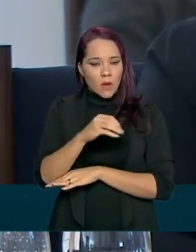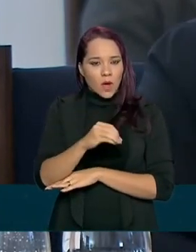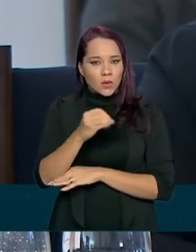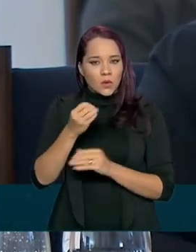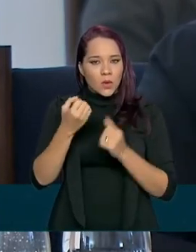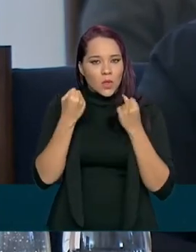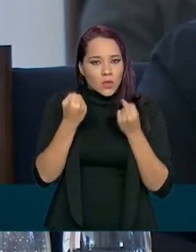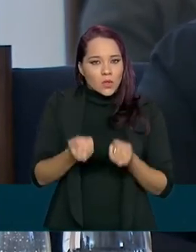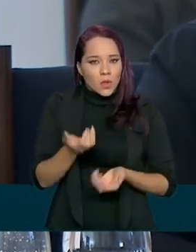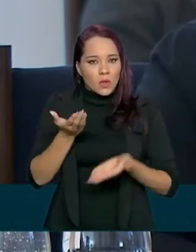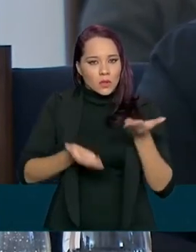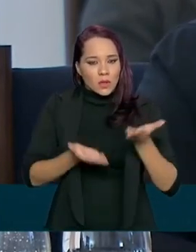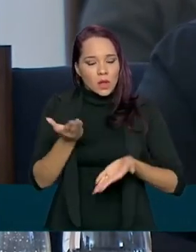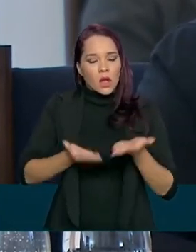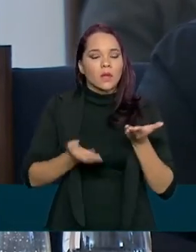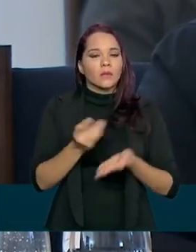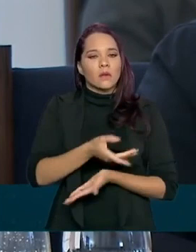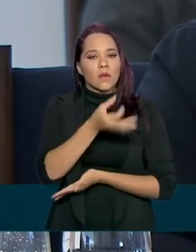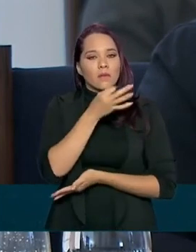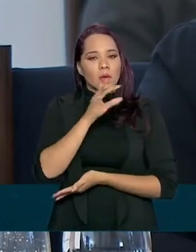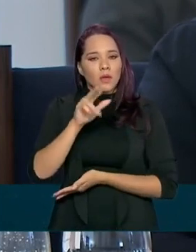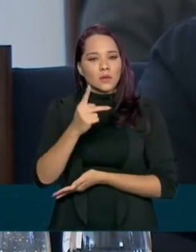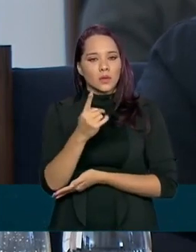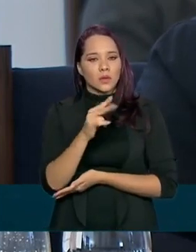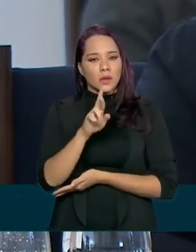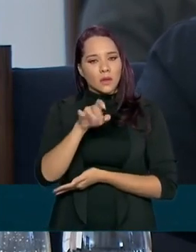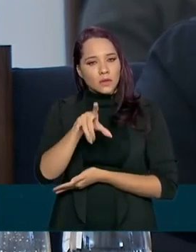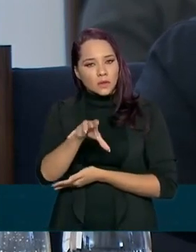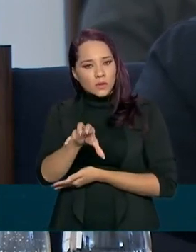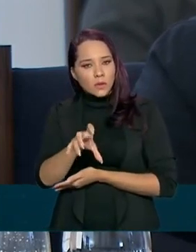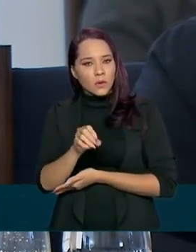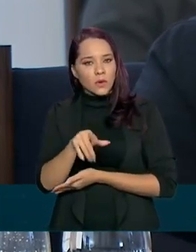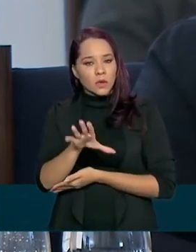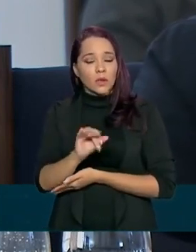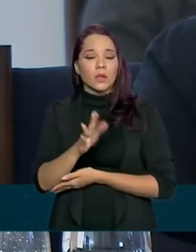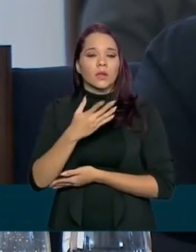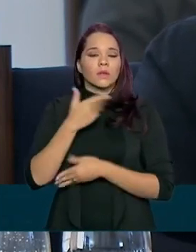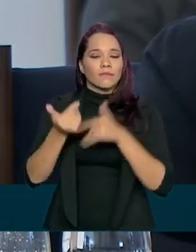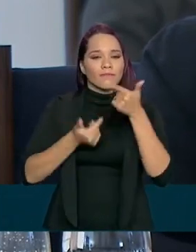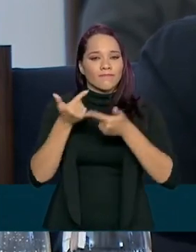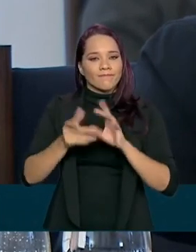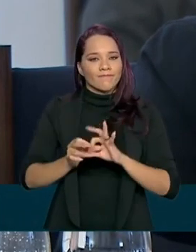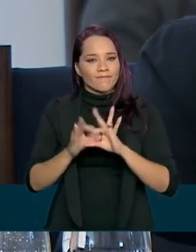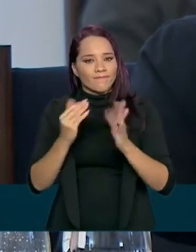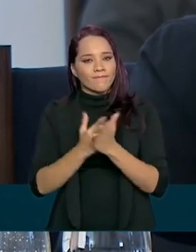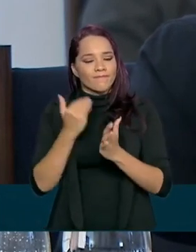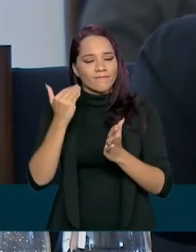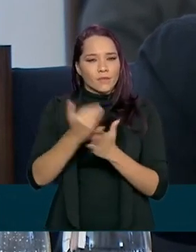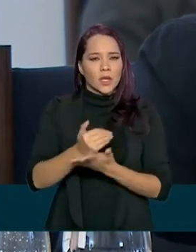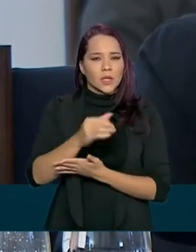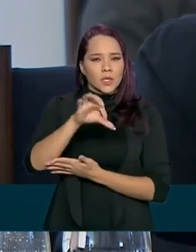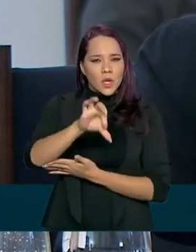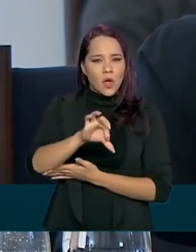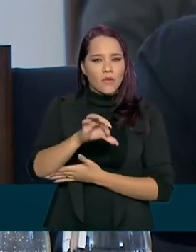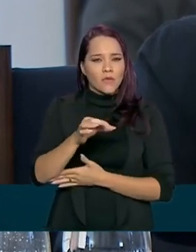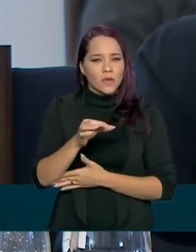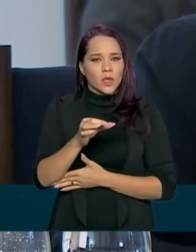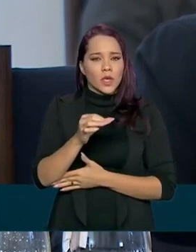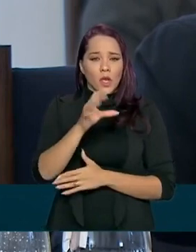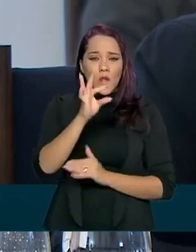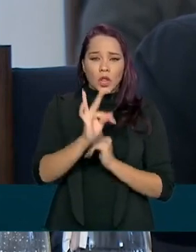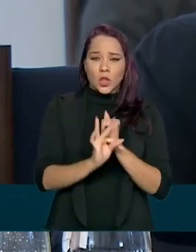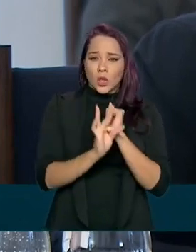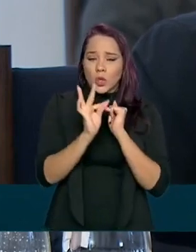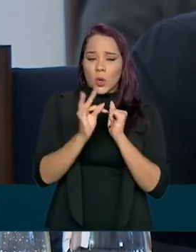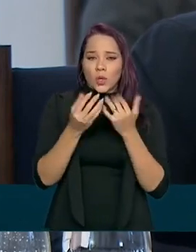do insumo para hidroxicloroquina nós estamos trabalhando para liberar mais 9 milhões de nove toneladas